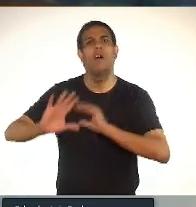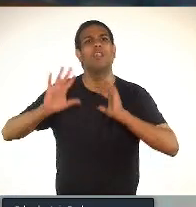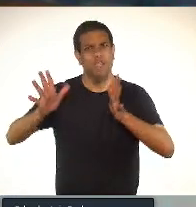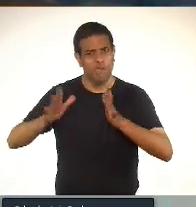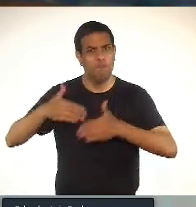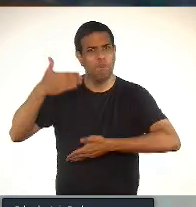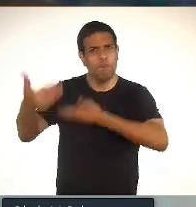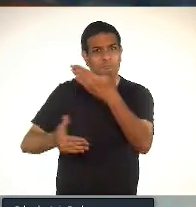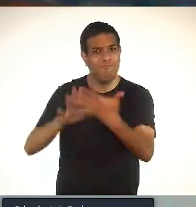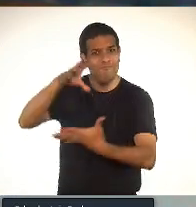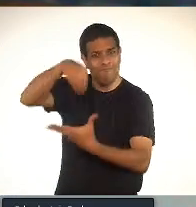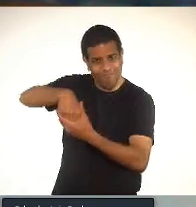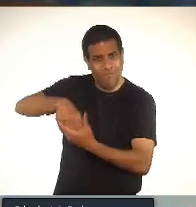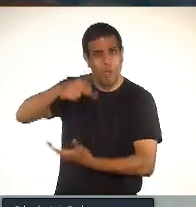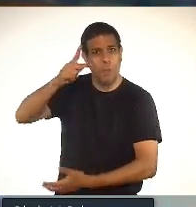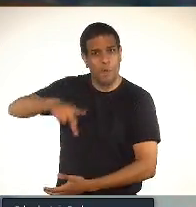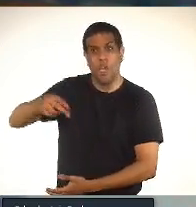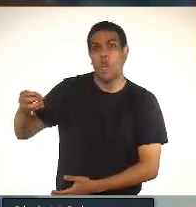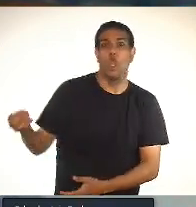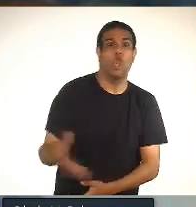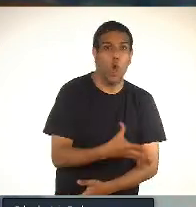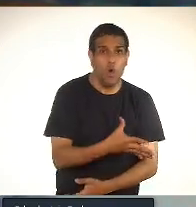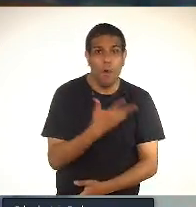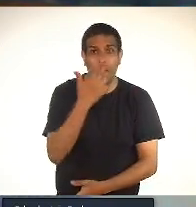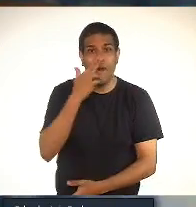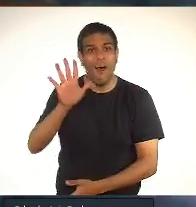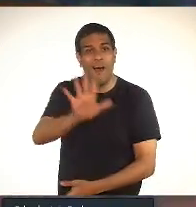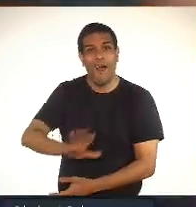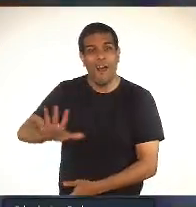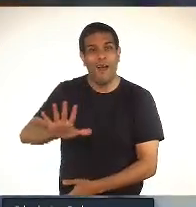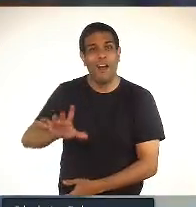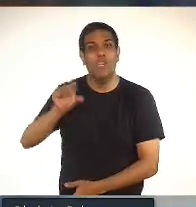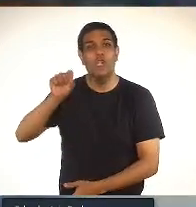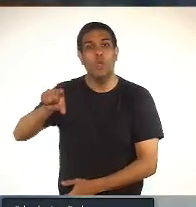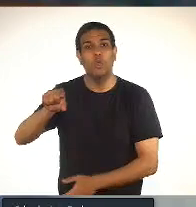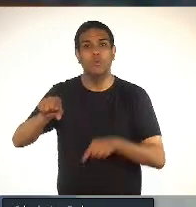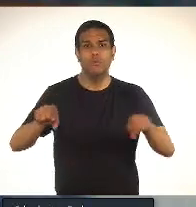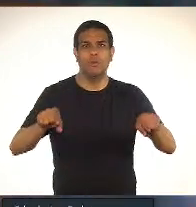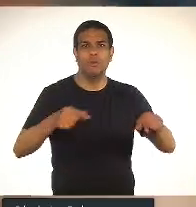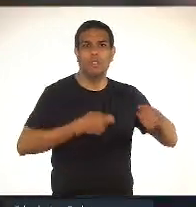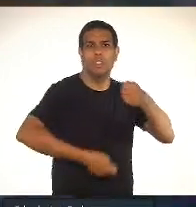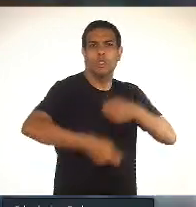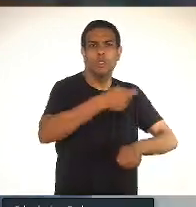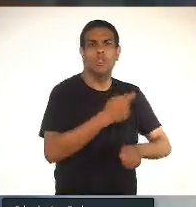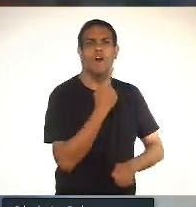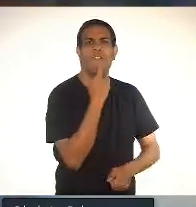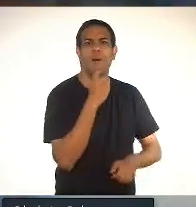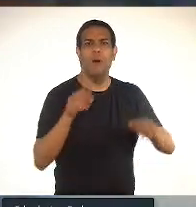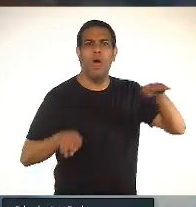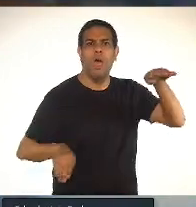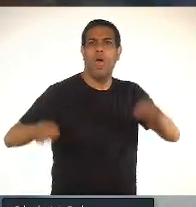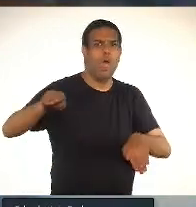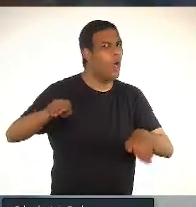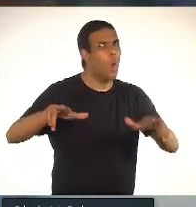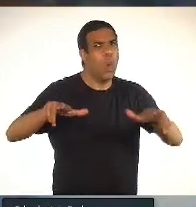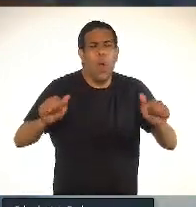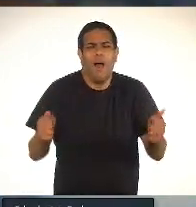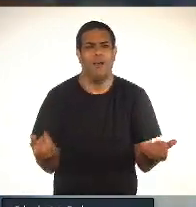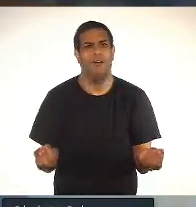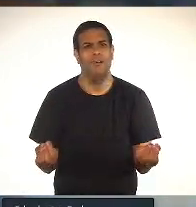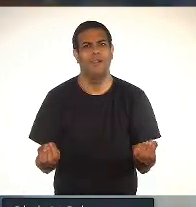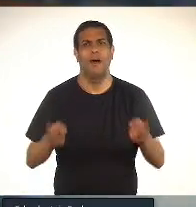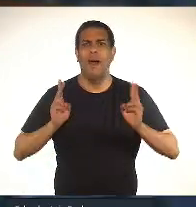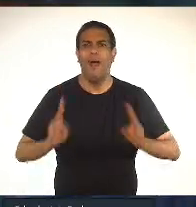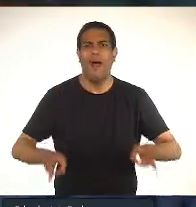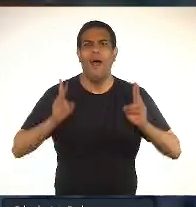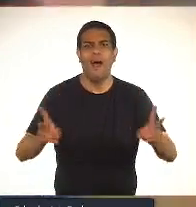para o sistema previdenciário novo, que está em azul, e o financeiro está em vermelho, e nunca mais vai sair do vermelho. Cada